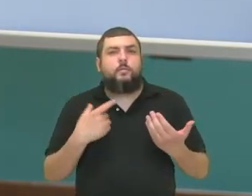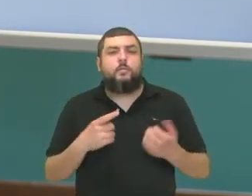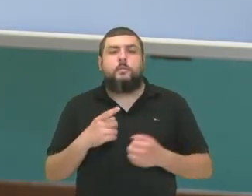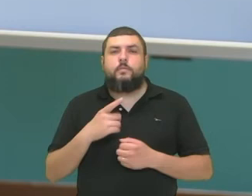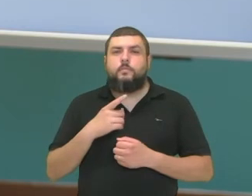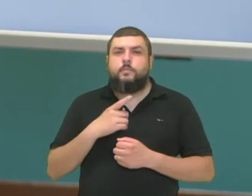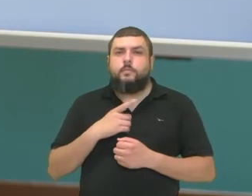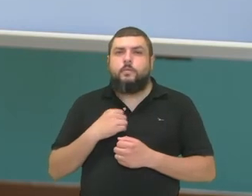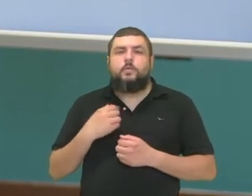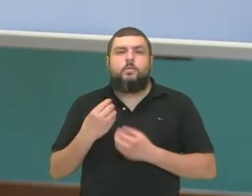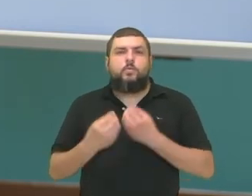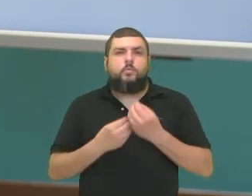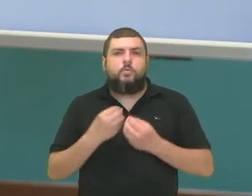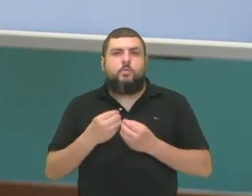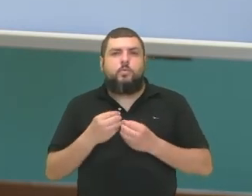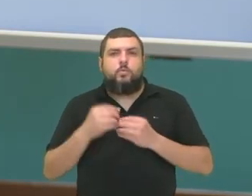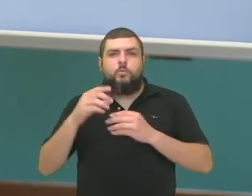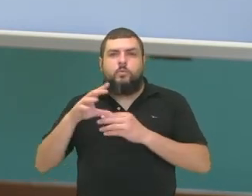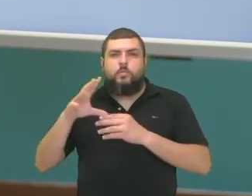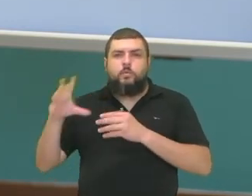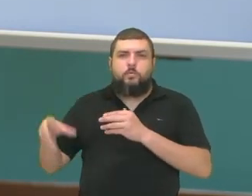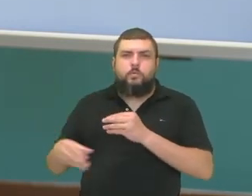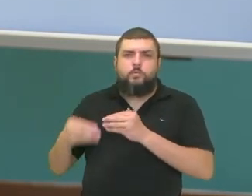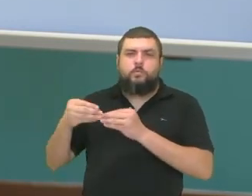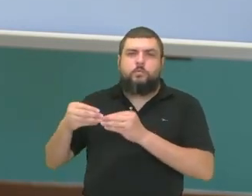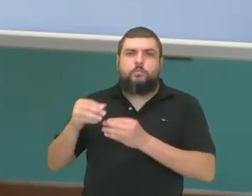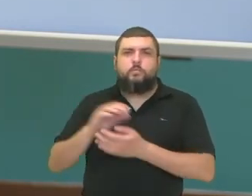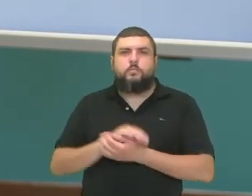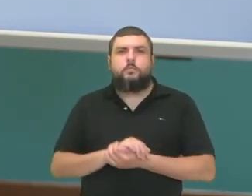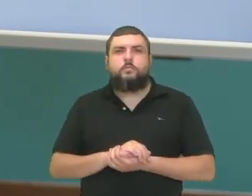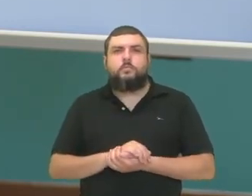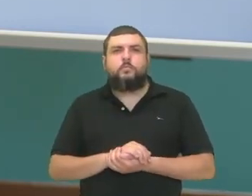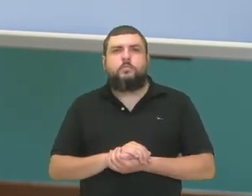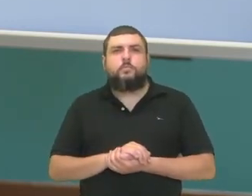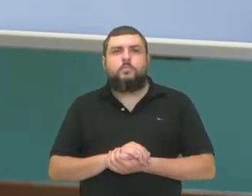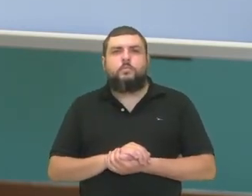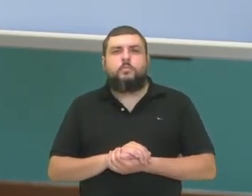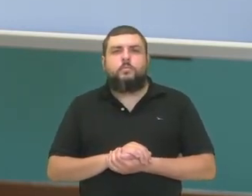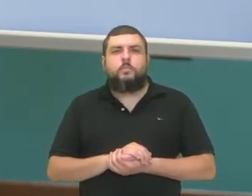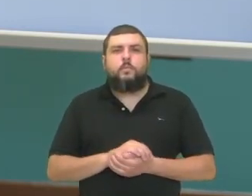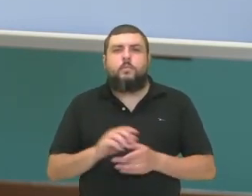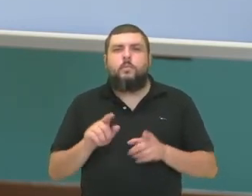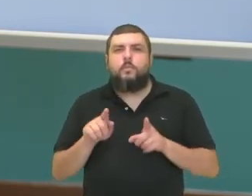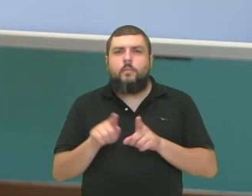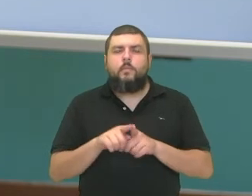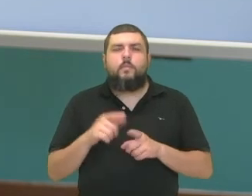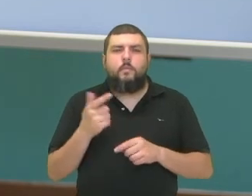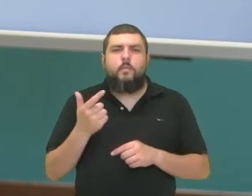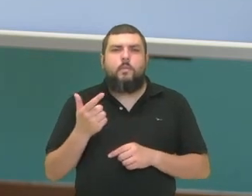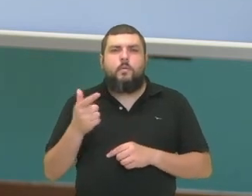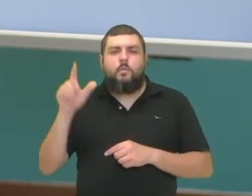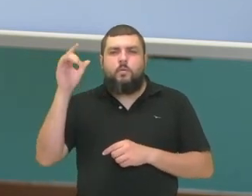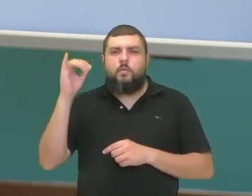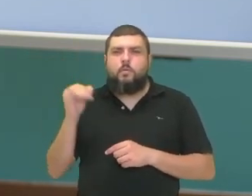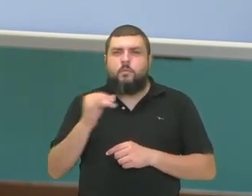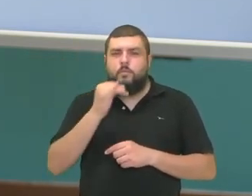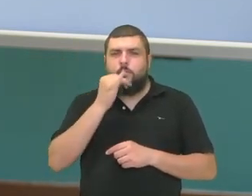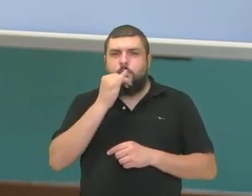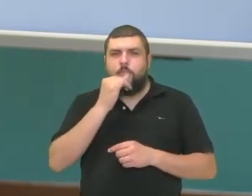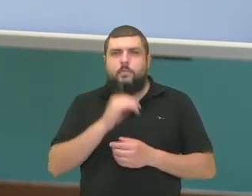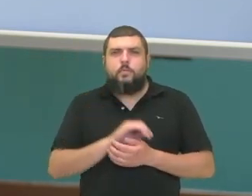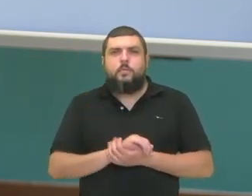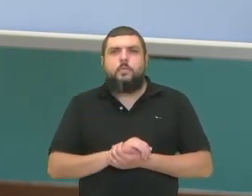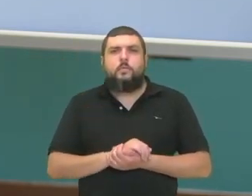de compensação. Aqui tem um outro exemplo. Separei um outro exemplo para nós poder